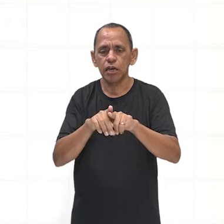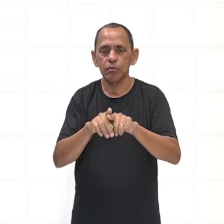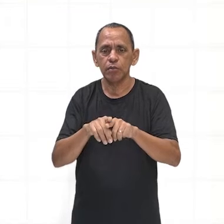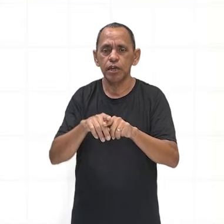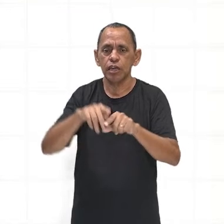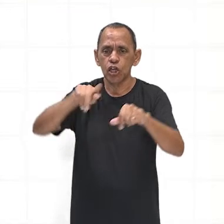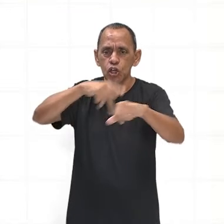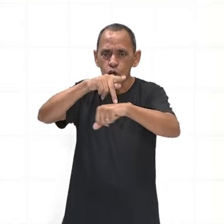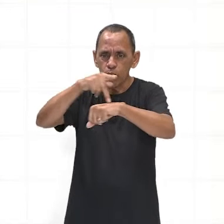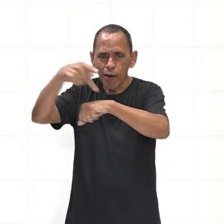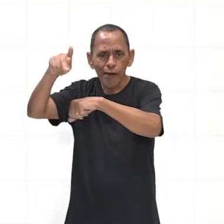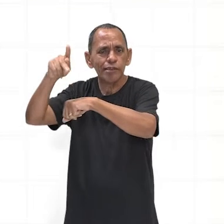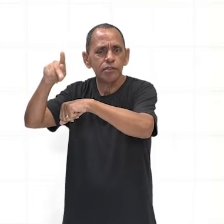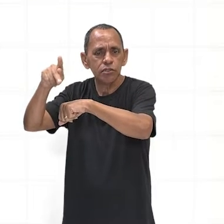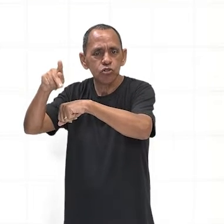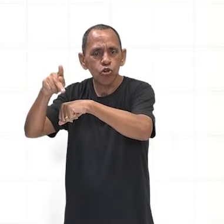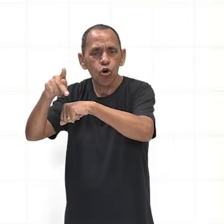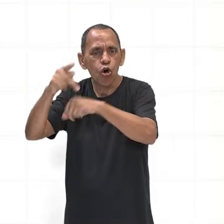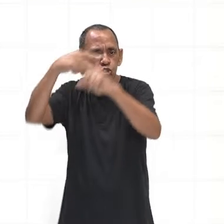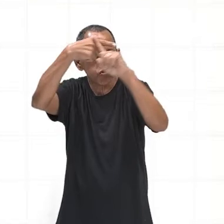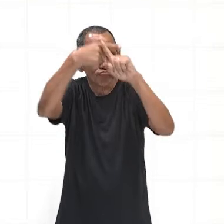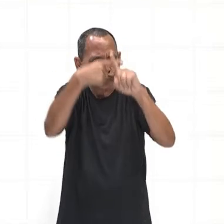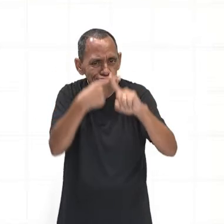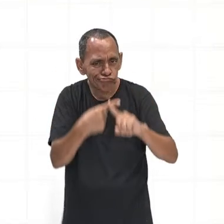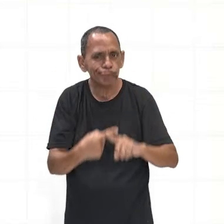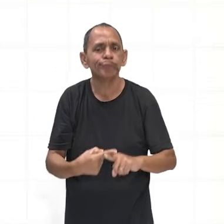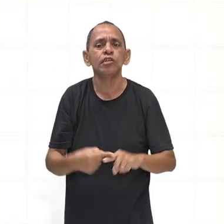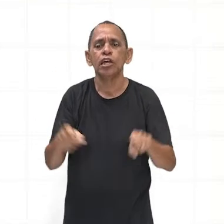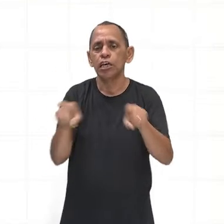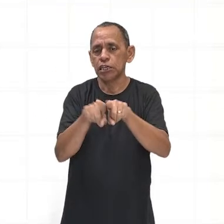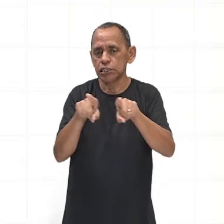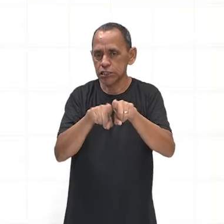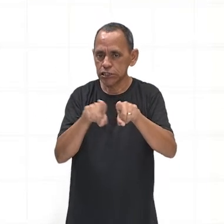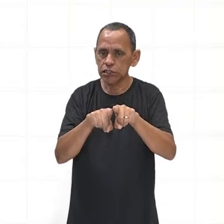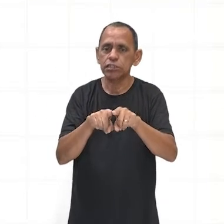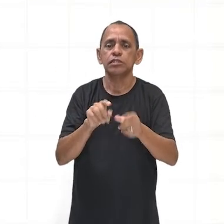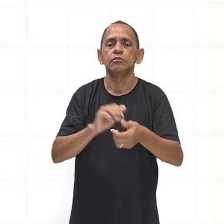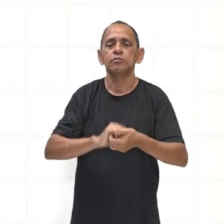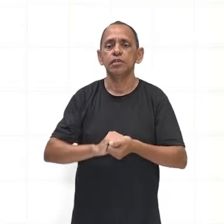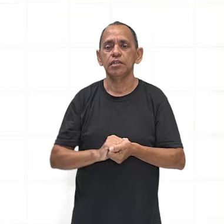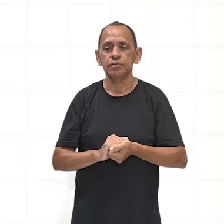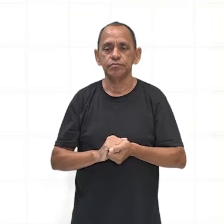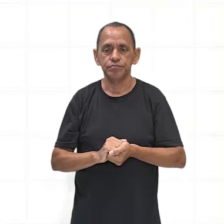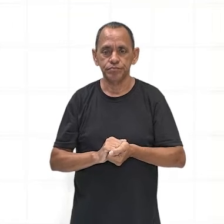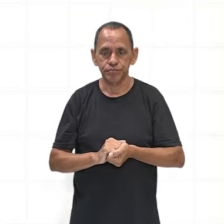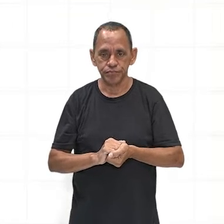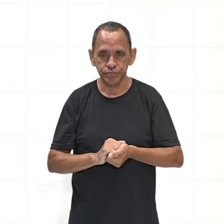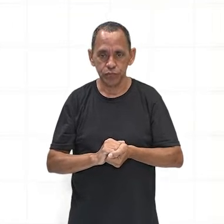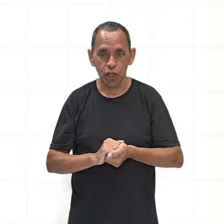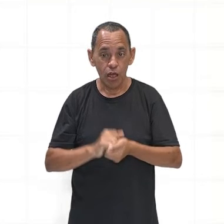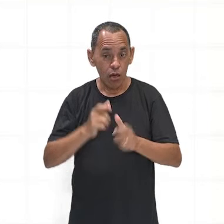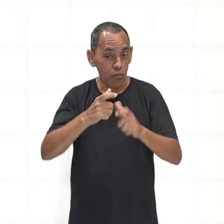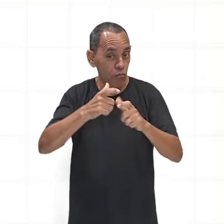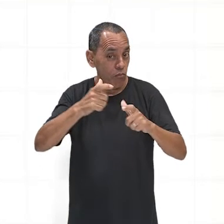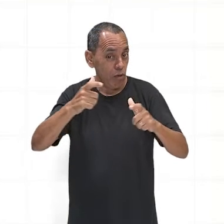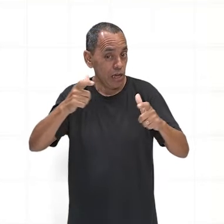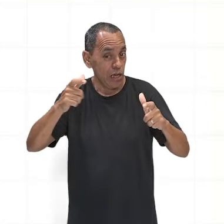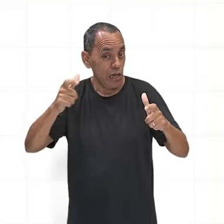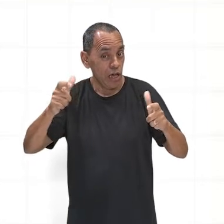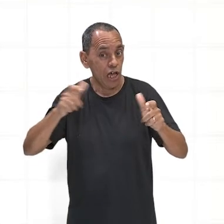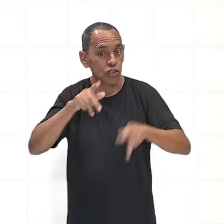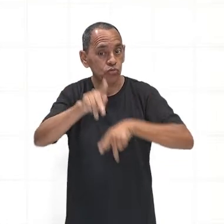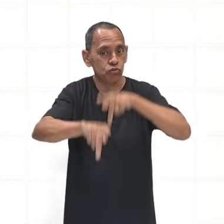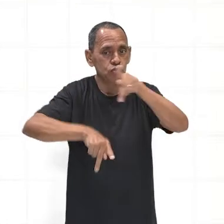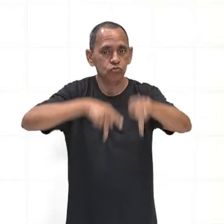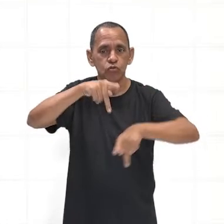fatores acabaram contribuindo para o declínio gradual e complexo dos maias. Então, gente, a gente vai ver que após o